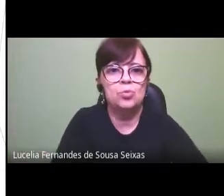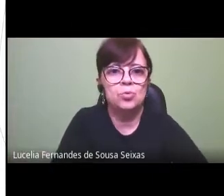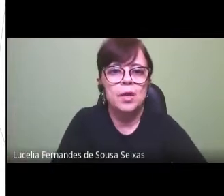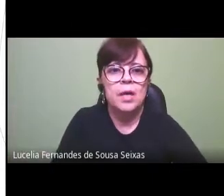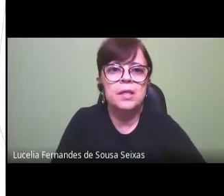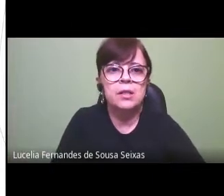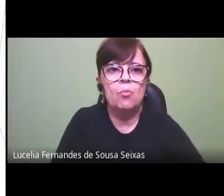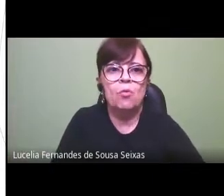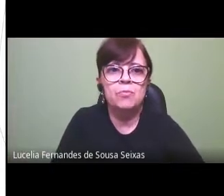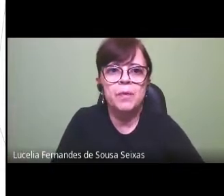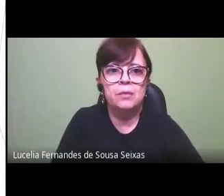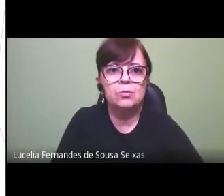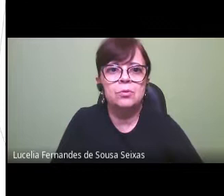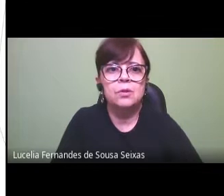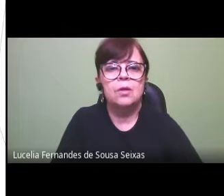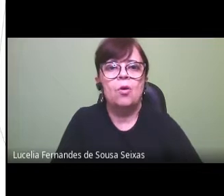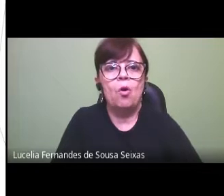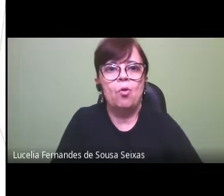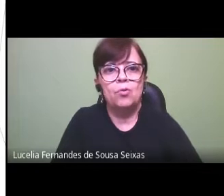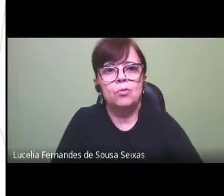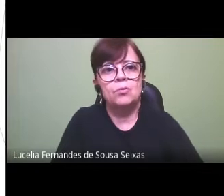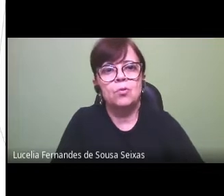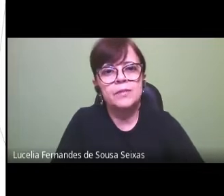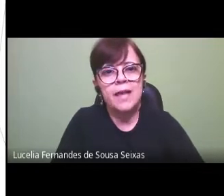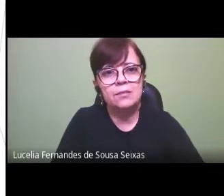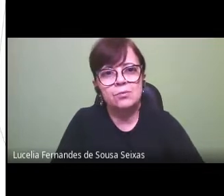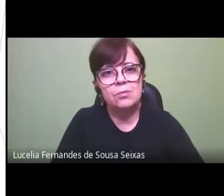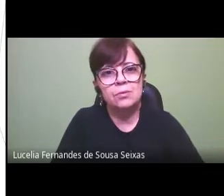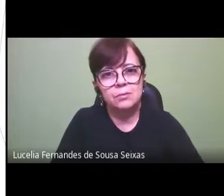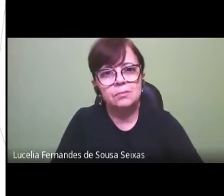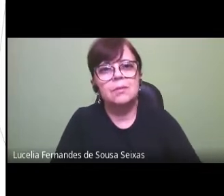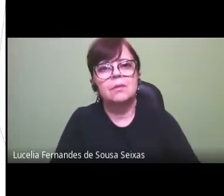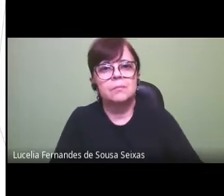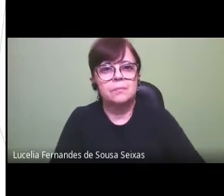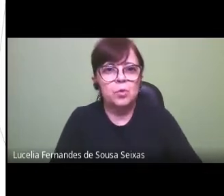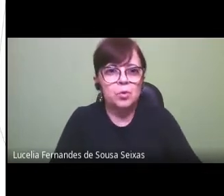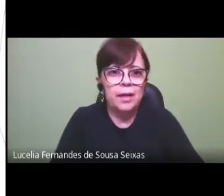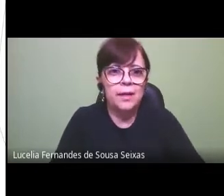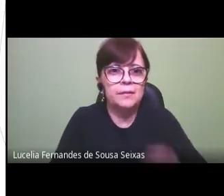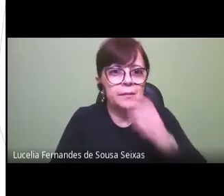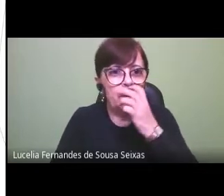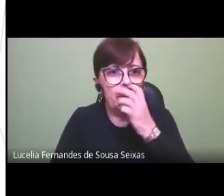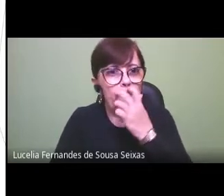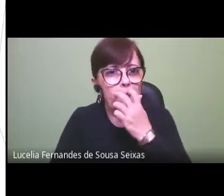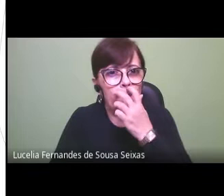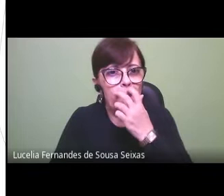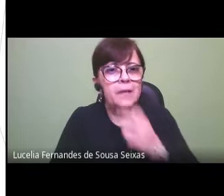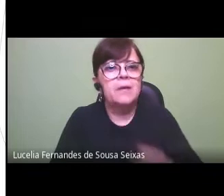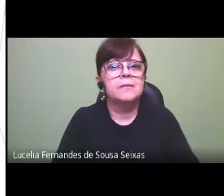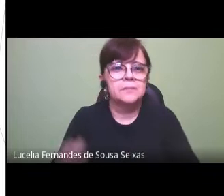fora, o escuro. Então, o movimento, ó, Osasco, Porto Alegre.